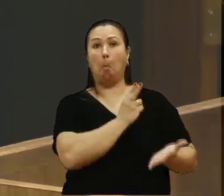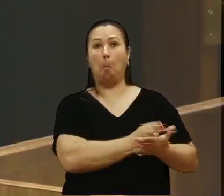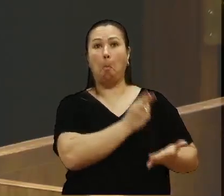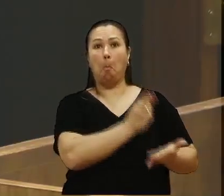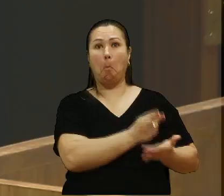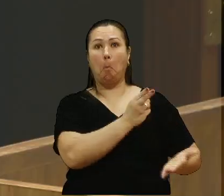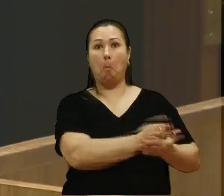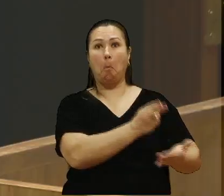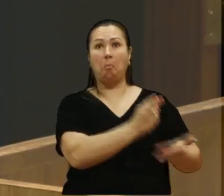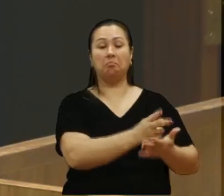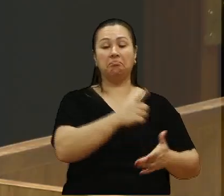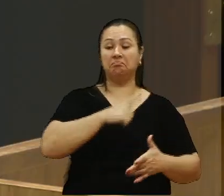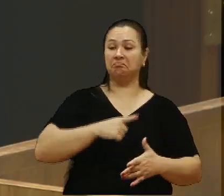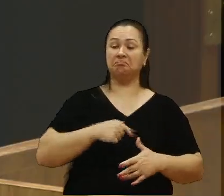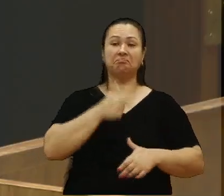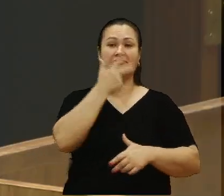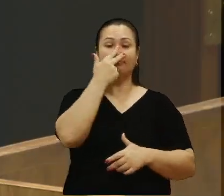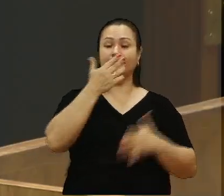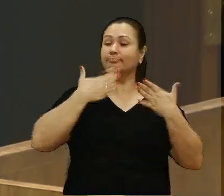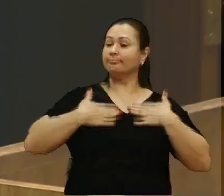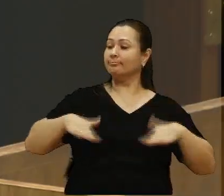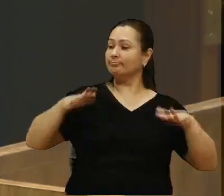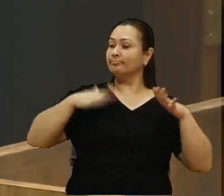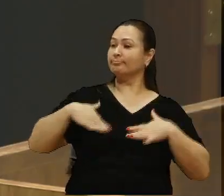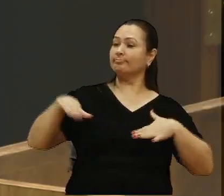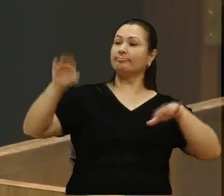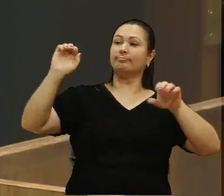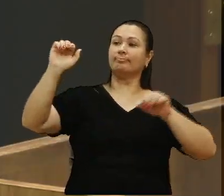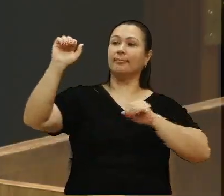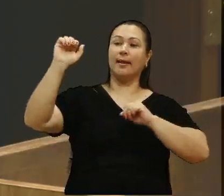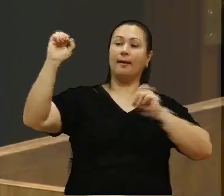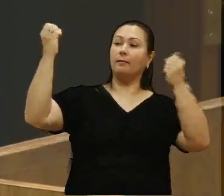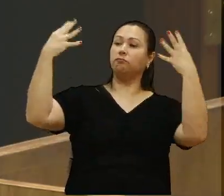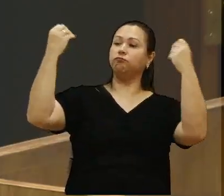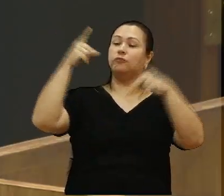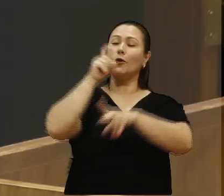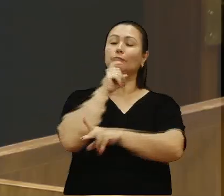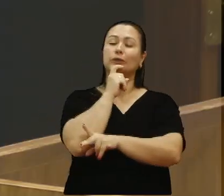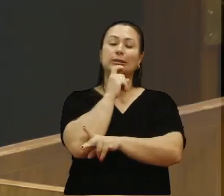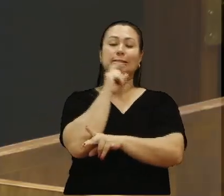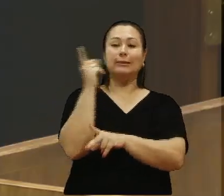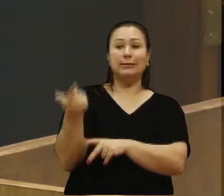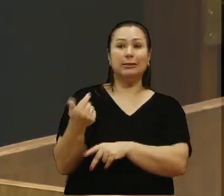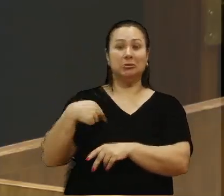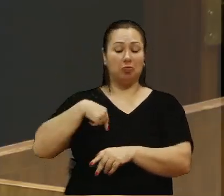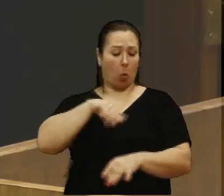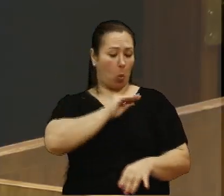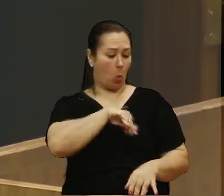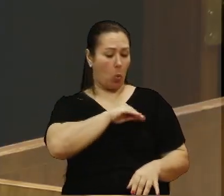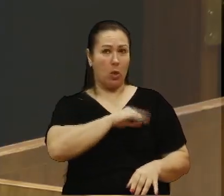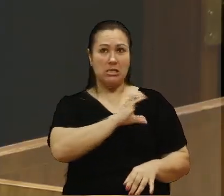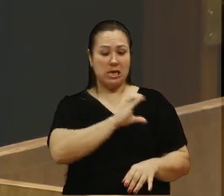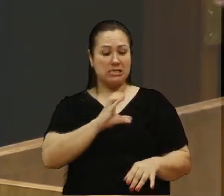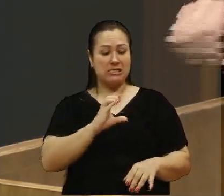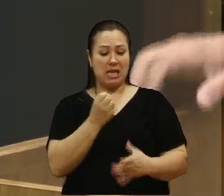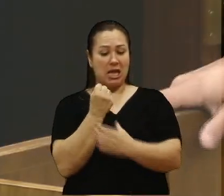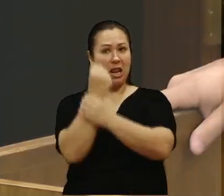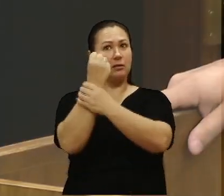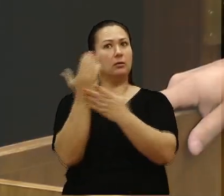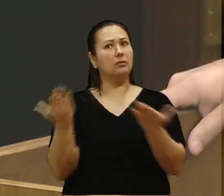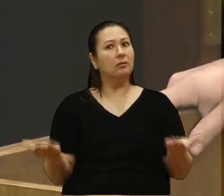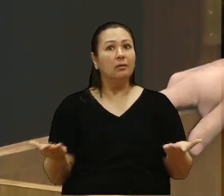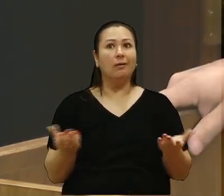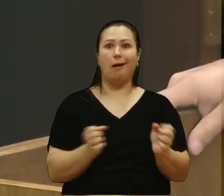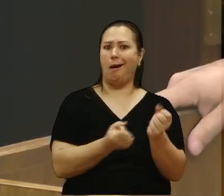está com ar-condicionado, com o seu FG ou com o seu CC garantido, algumas pessoas,